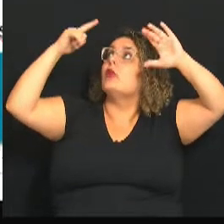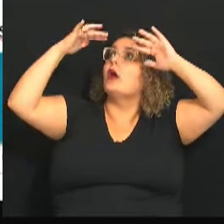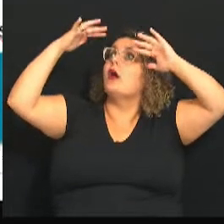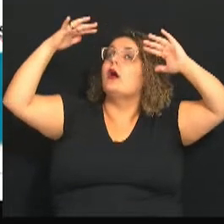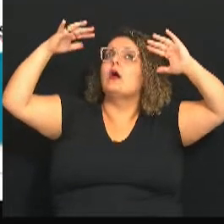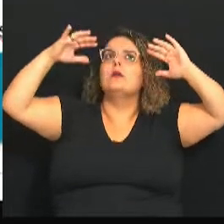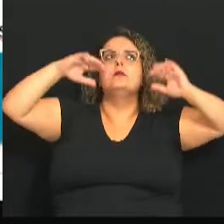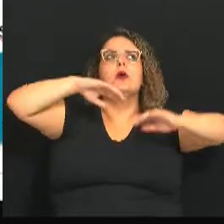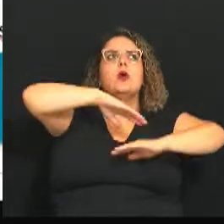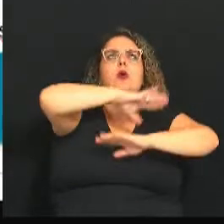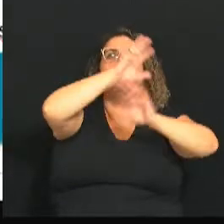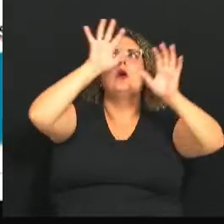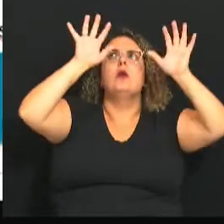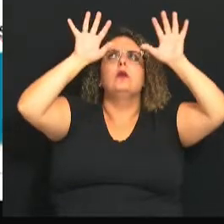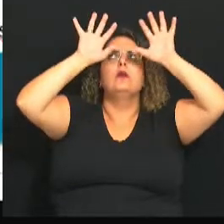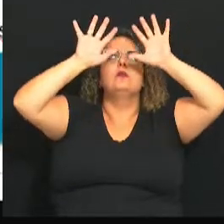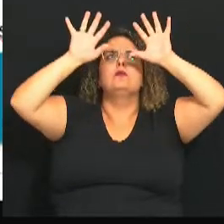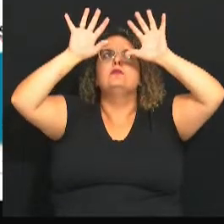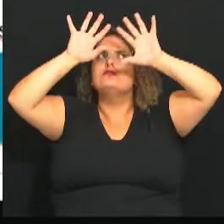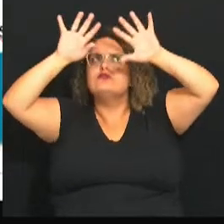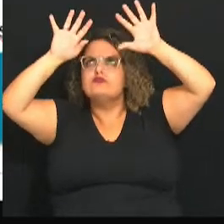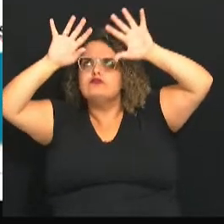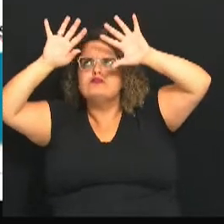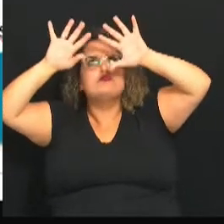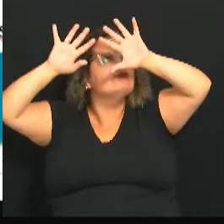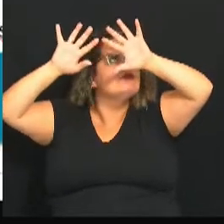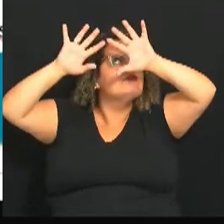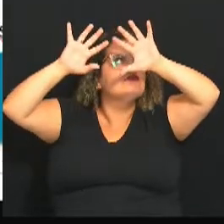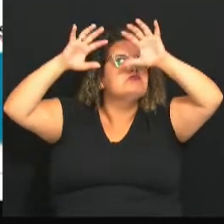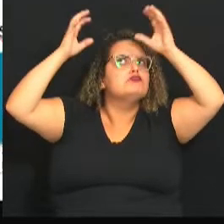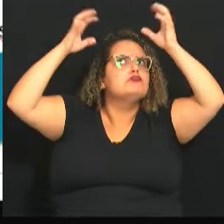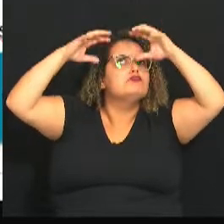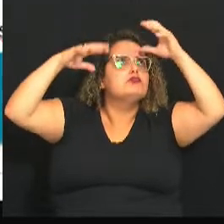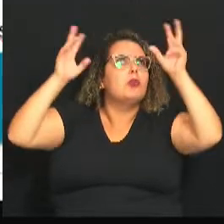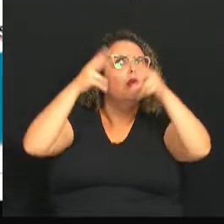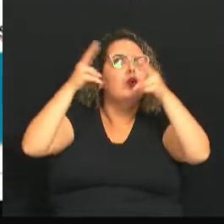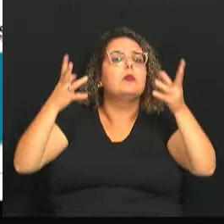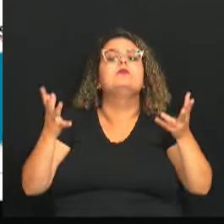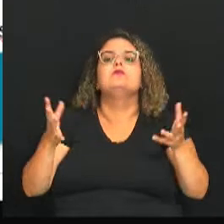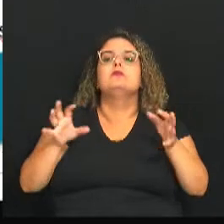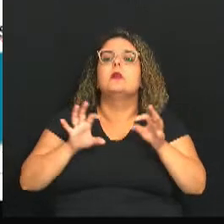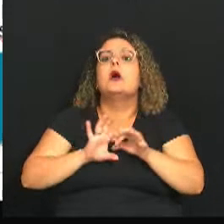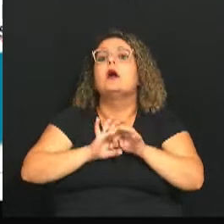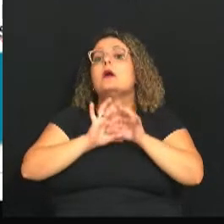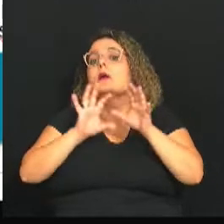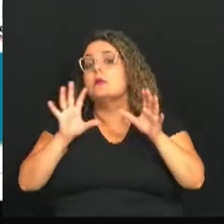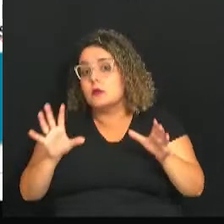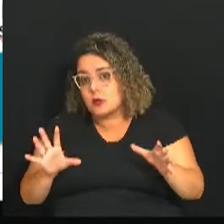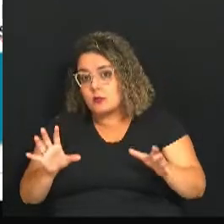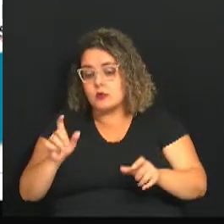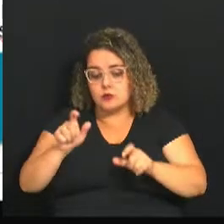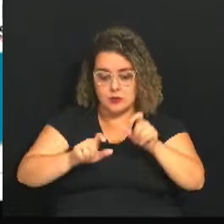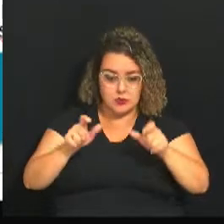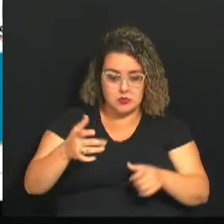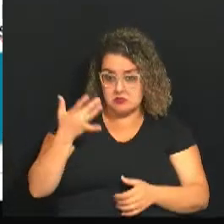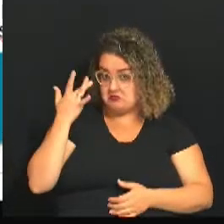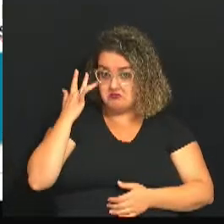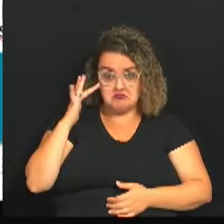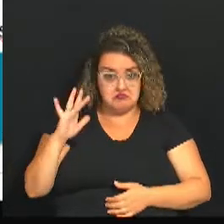a nebulosidade vai se formando, né? Será que vai ter alguma tempestade? Isso permite até mesmo leigos a terem alguma ideia do que